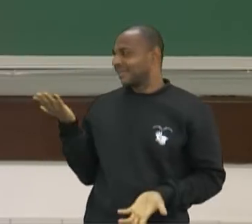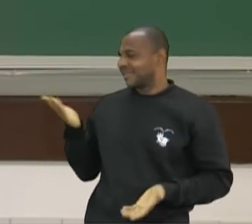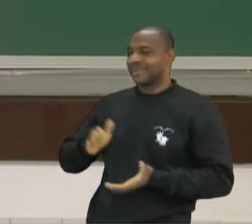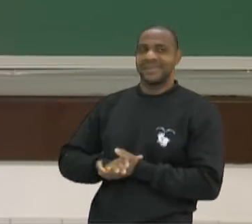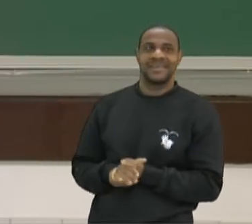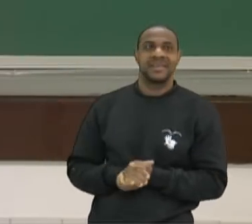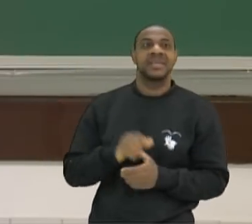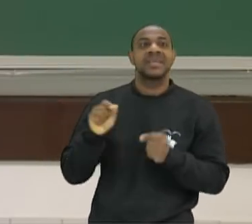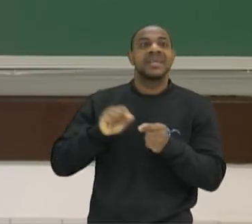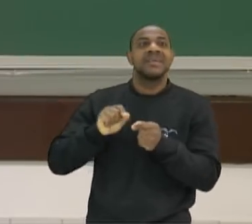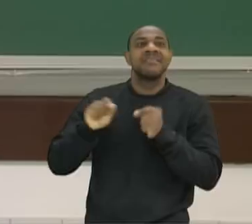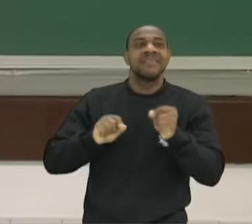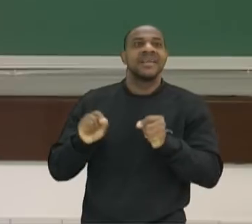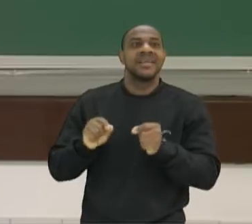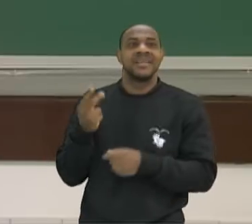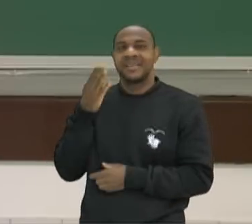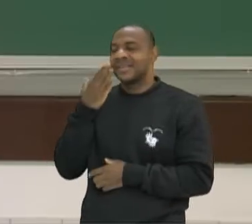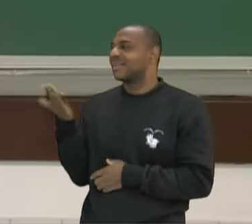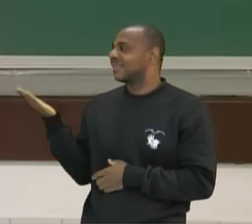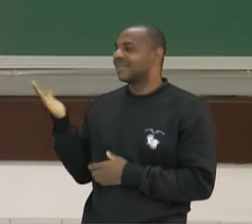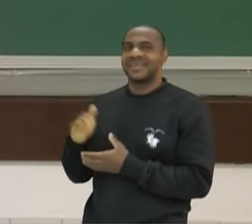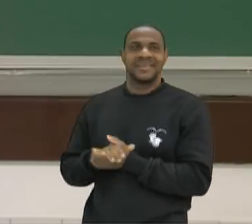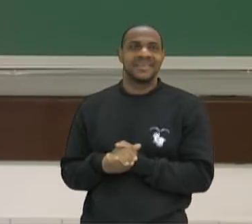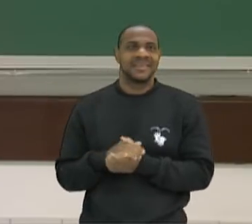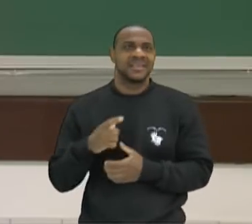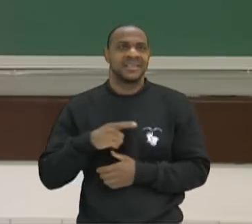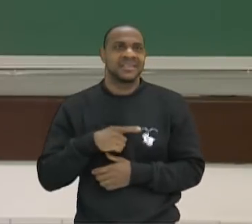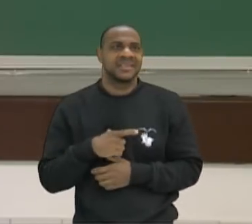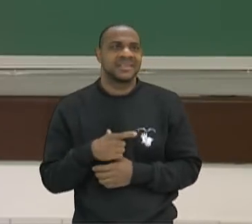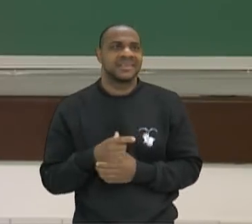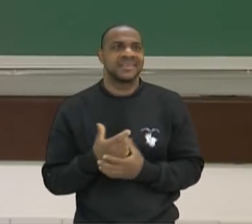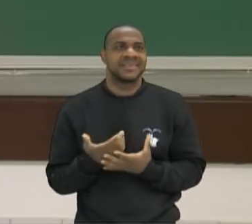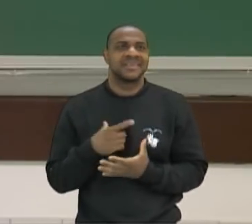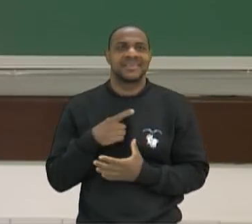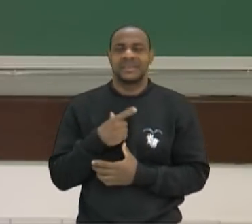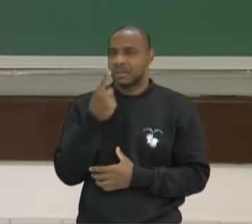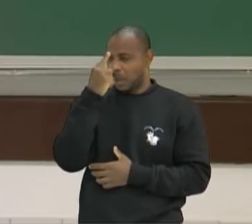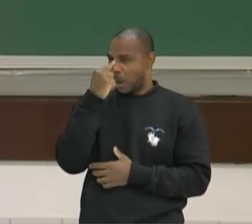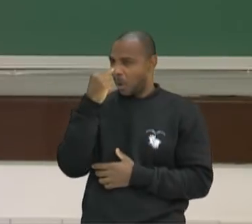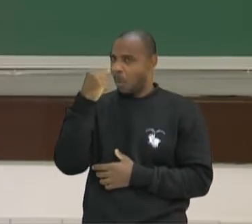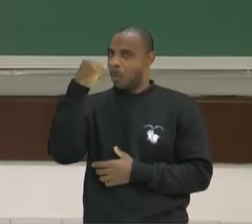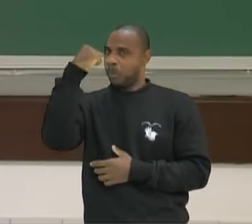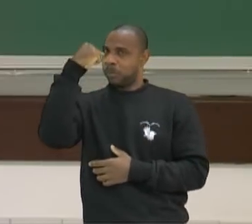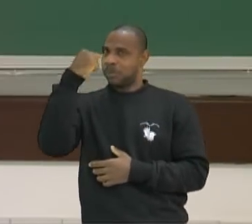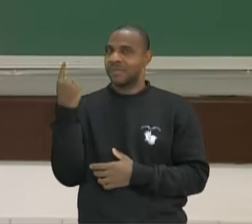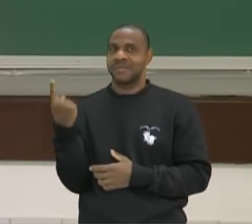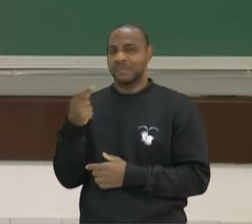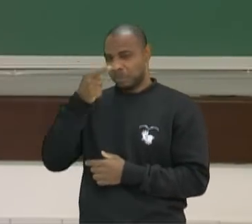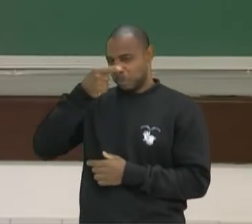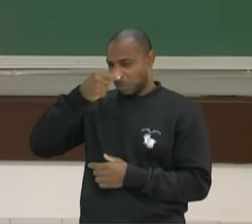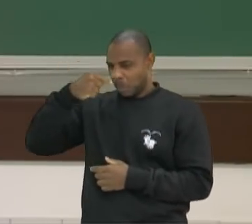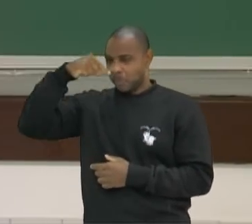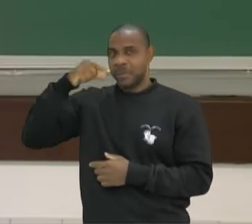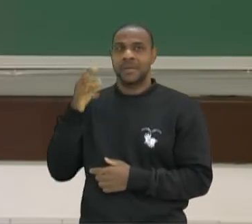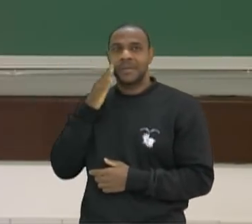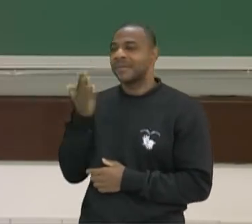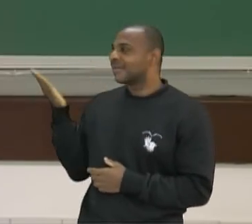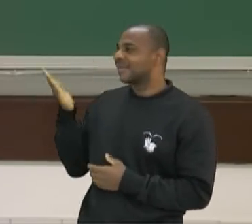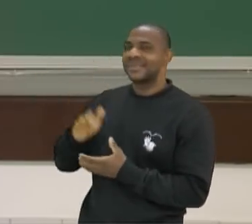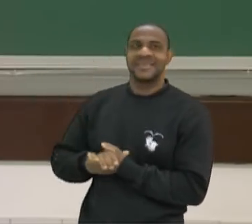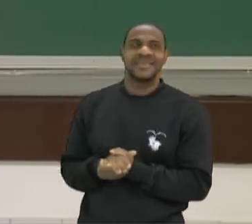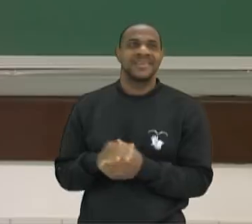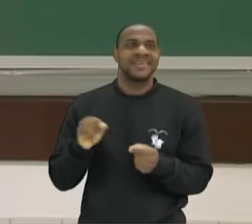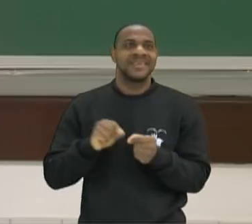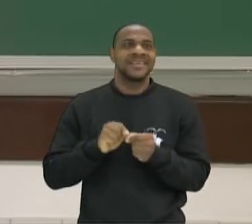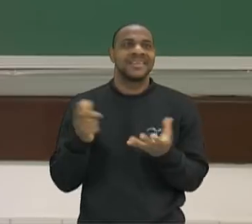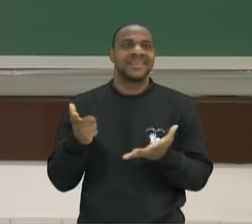a caricatura, né, ele tem um nariz avantajado, não tem? Daí ele pegou e, vamos dizer assim,